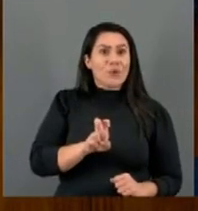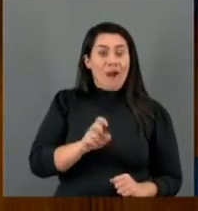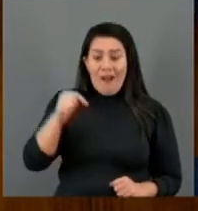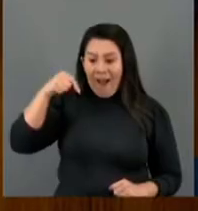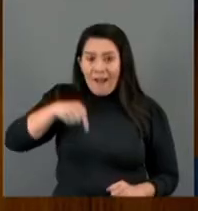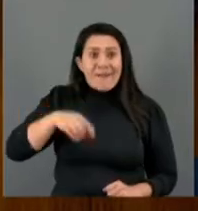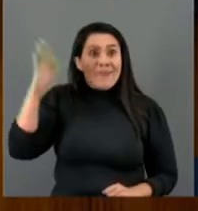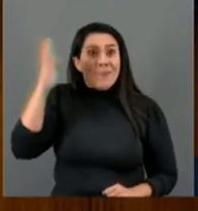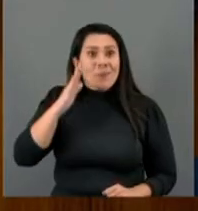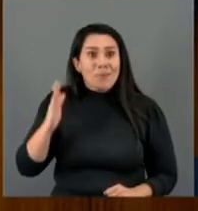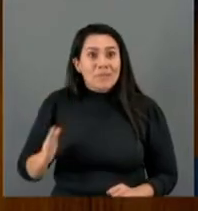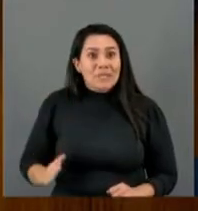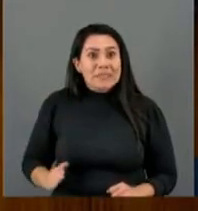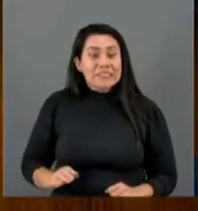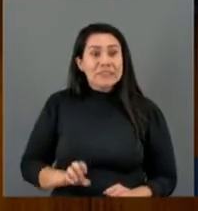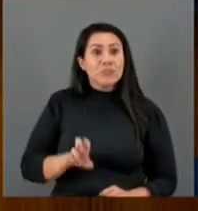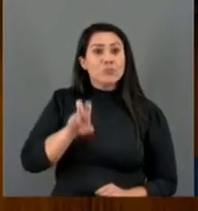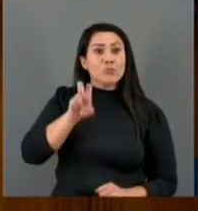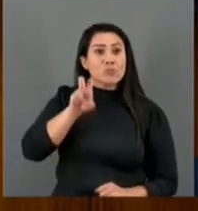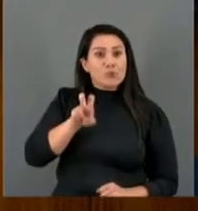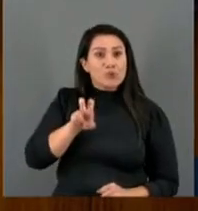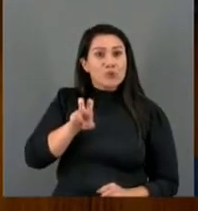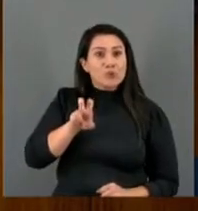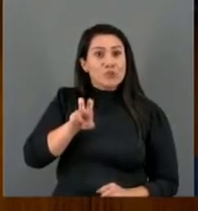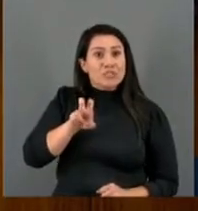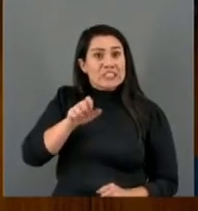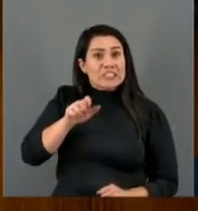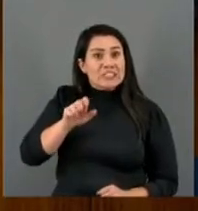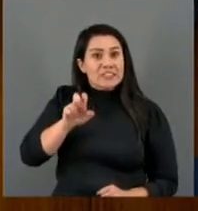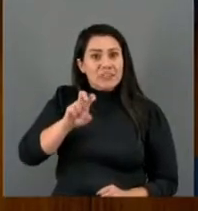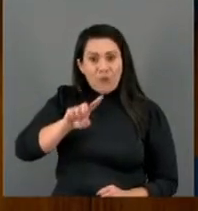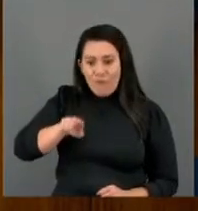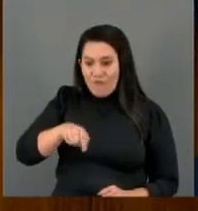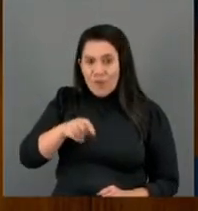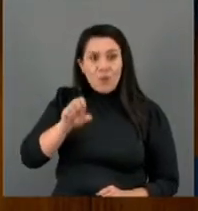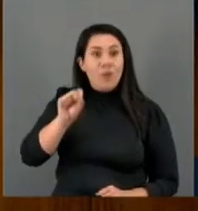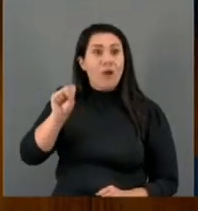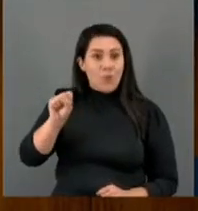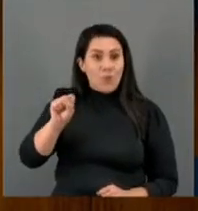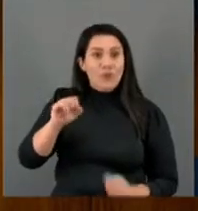de 5,8%. E o Brasil adota